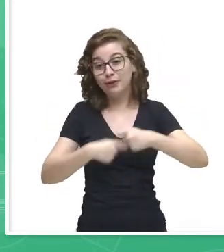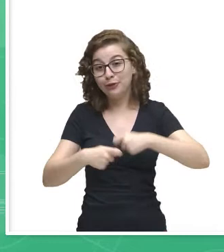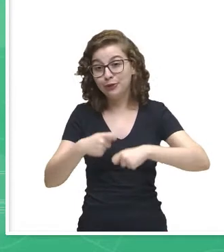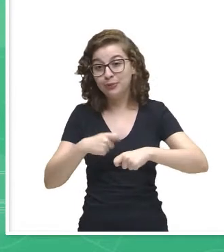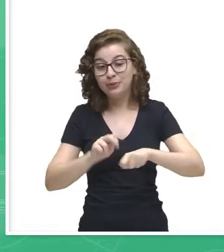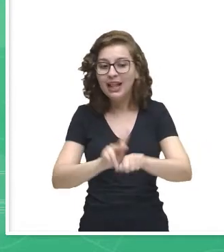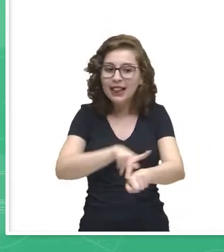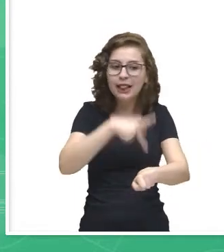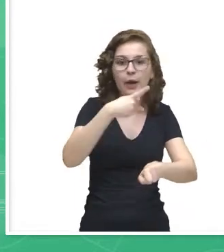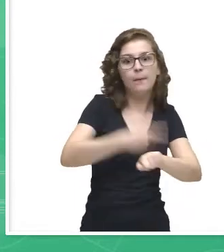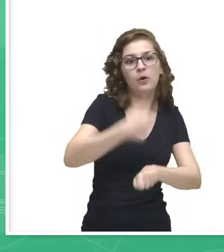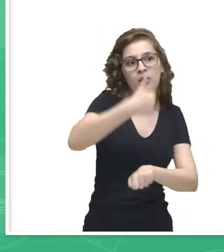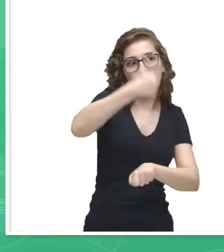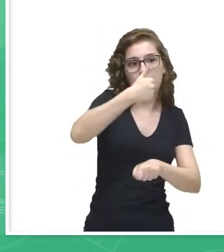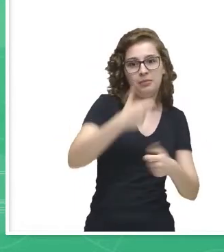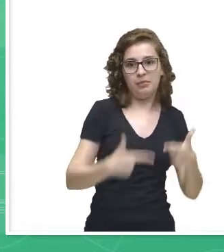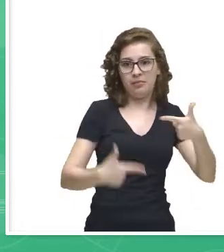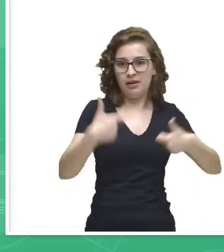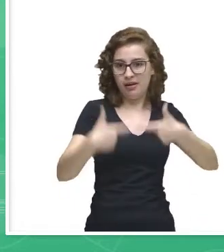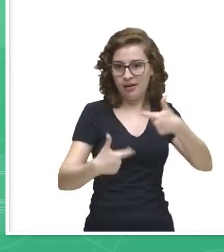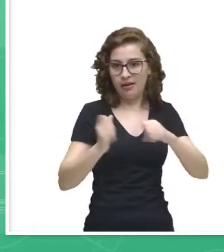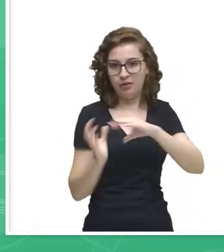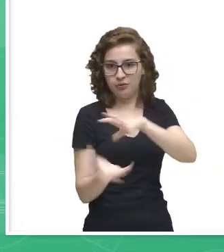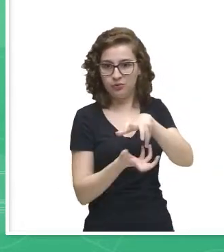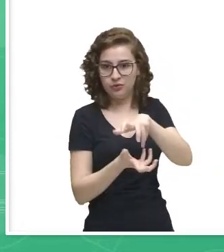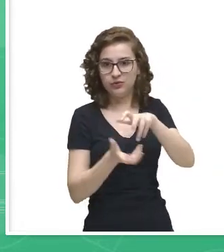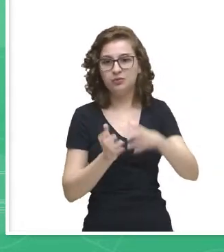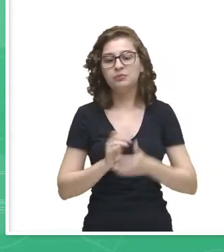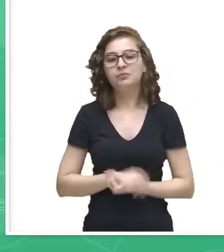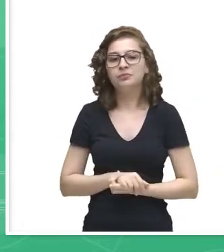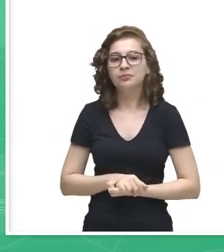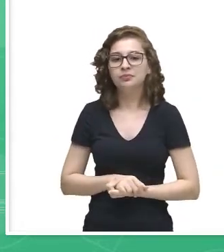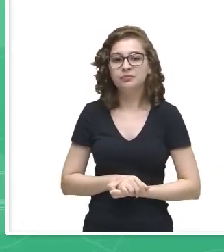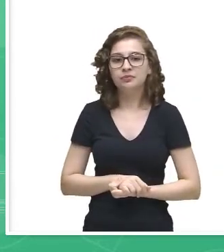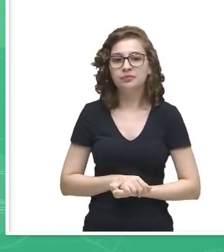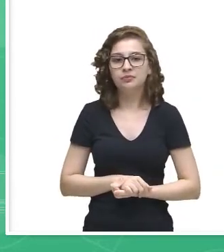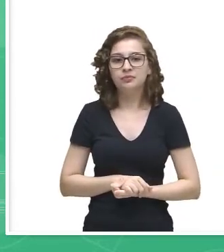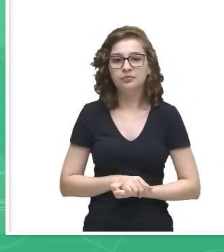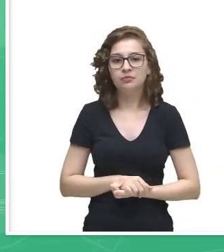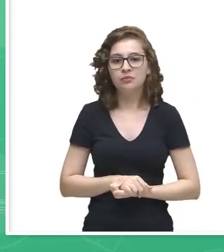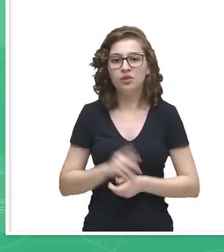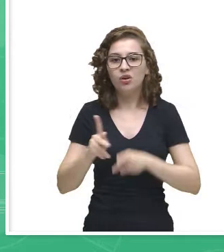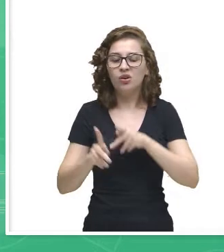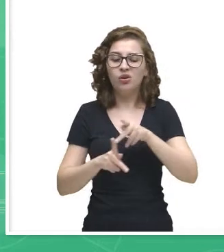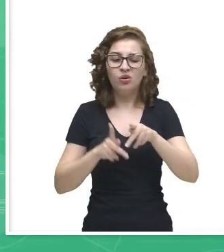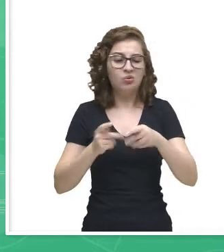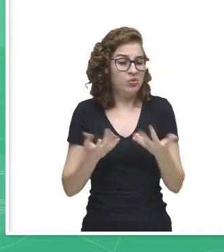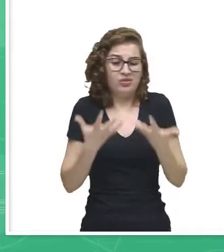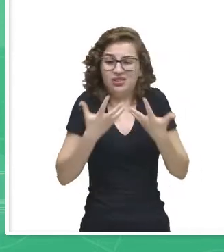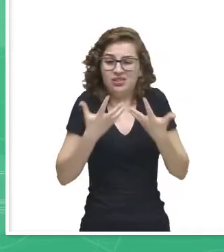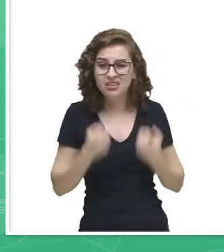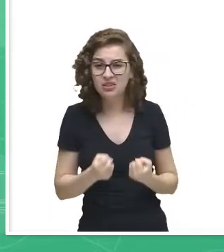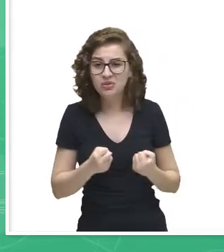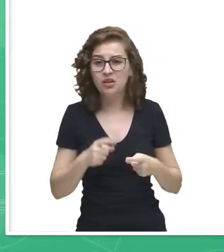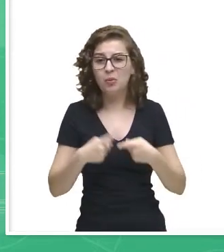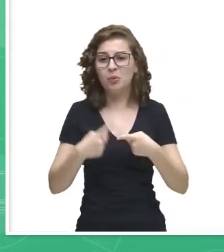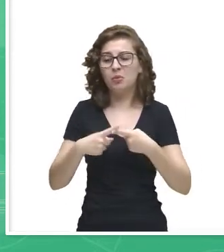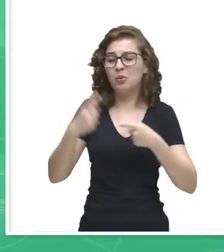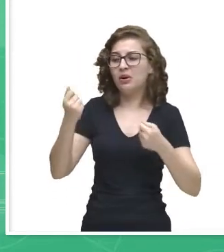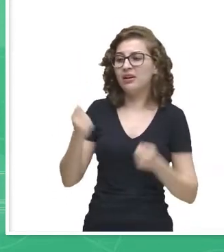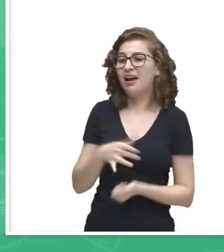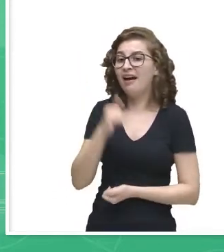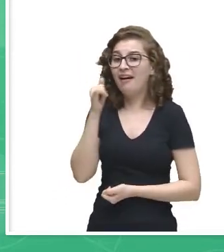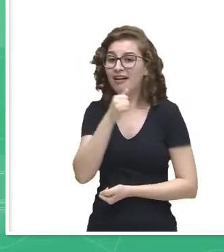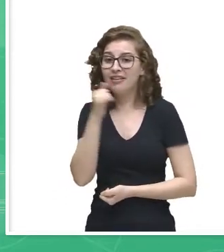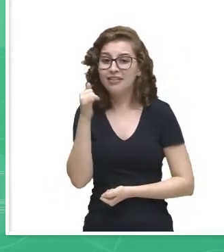Guerra Mundial. E a gente vai ver aqui no nosso texto que a população estava descontente com o fato da Itália não ter